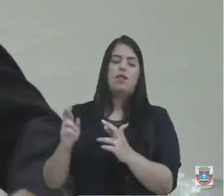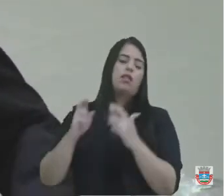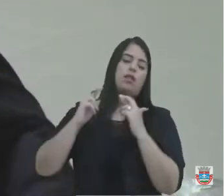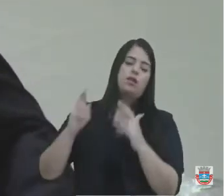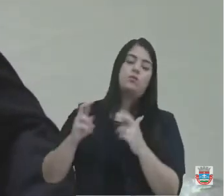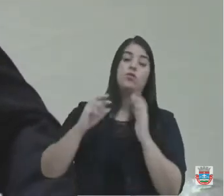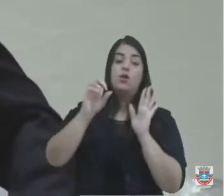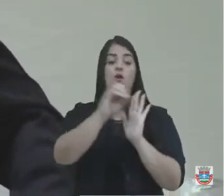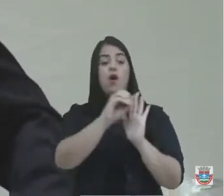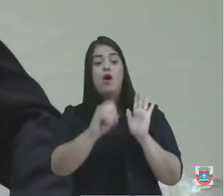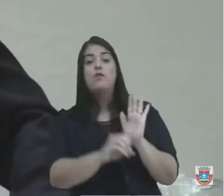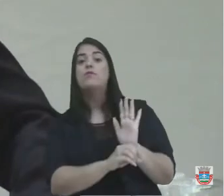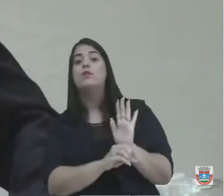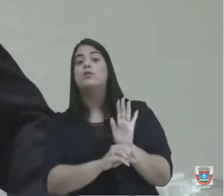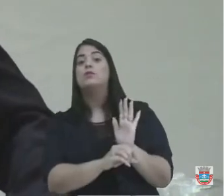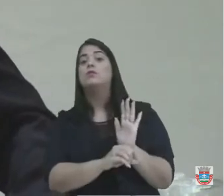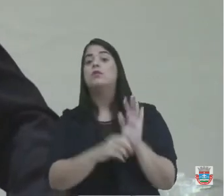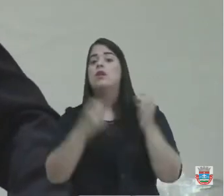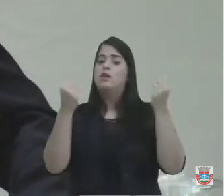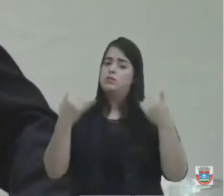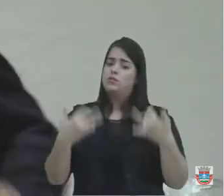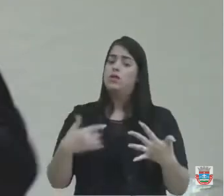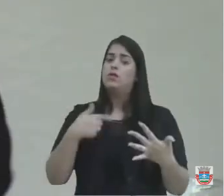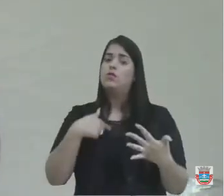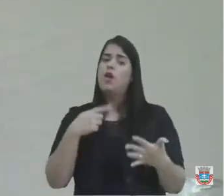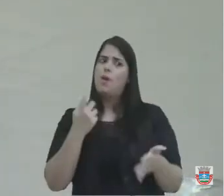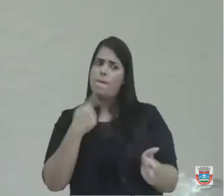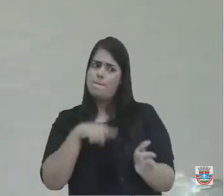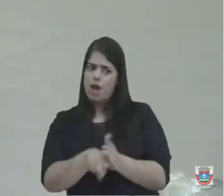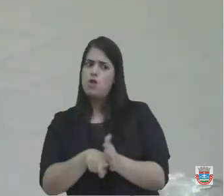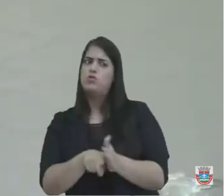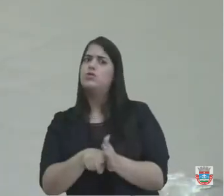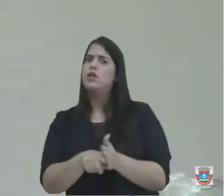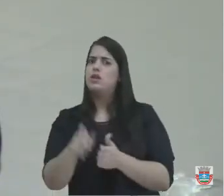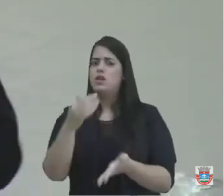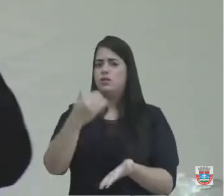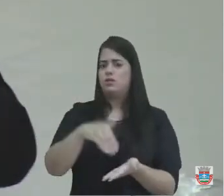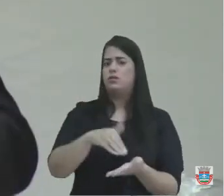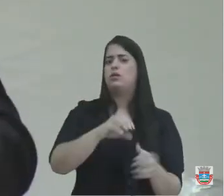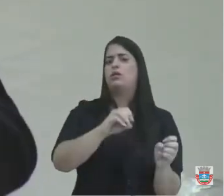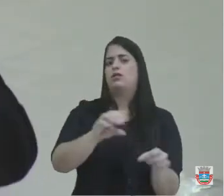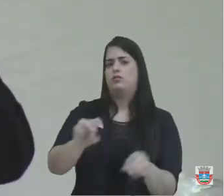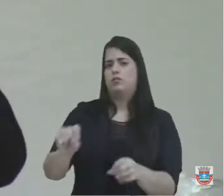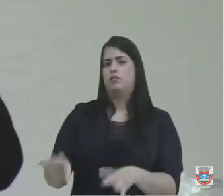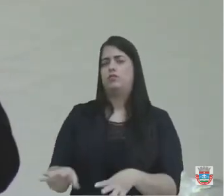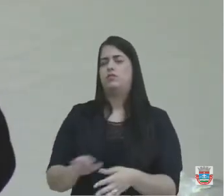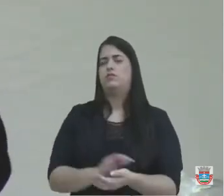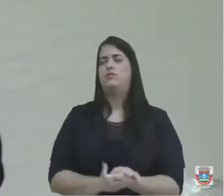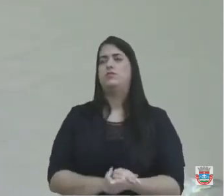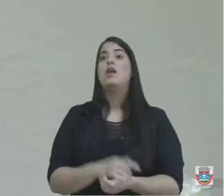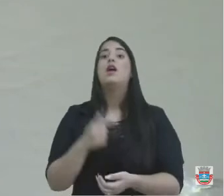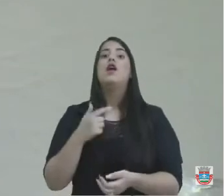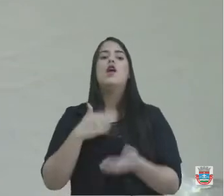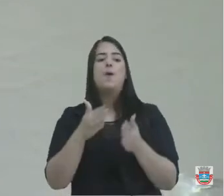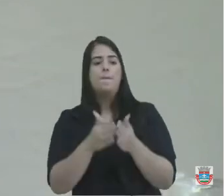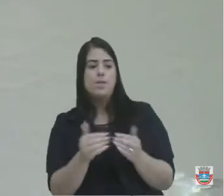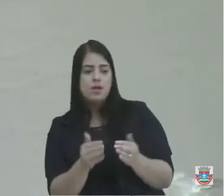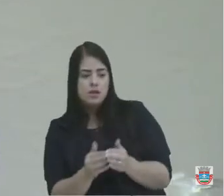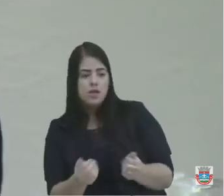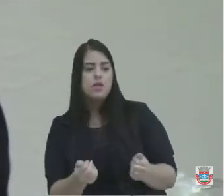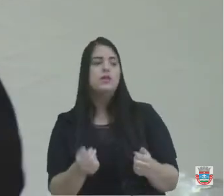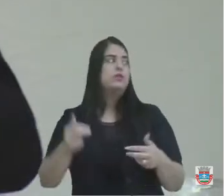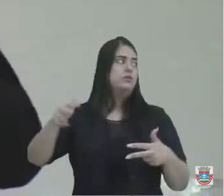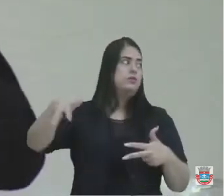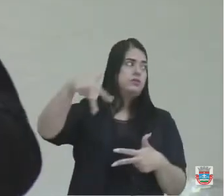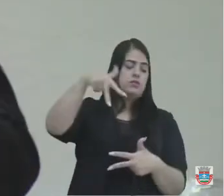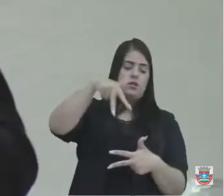os ofícios com que indaguei a secretária de educação então solicito agora aqui em plenário